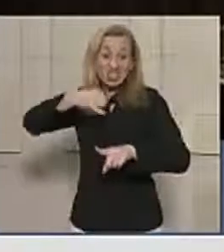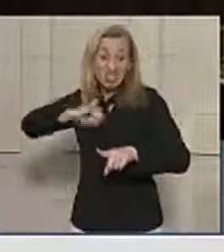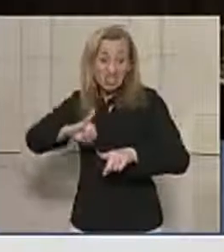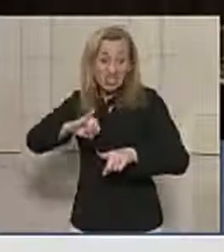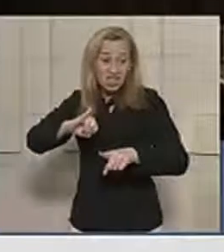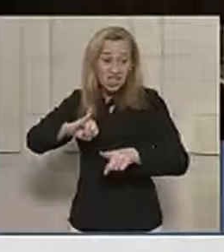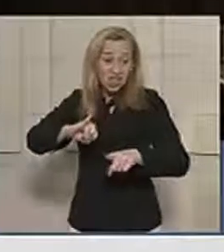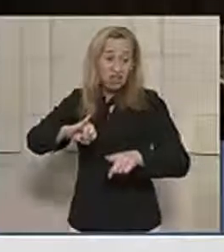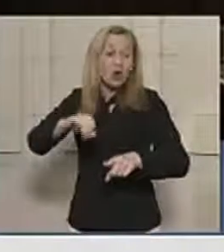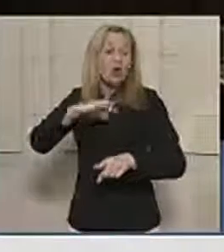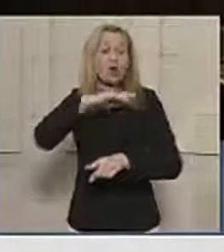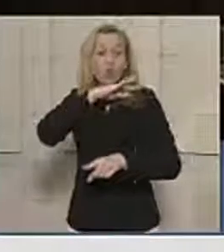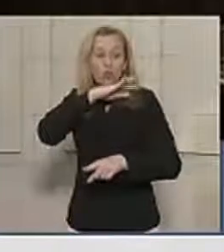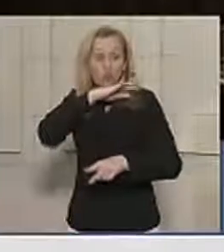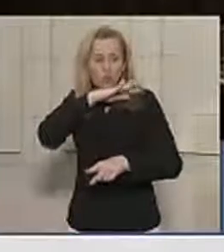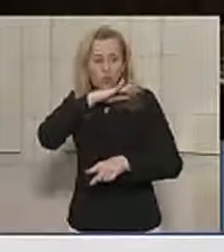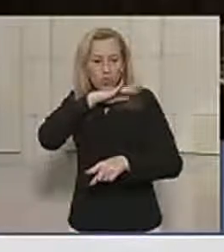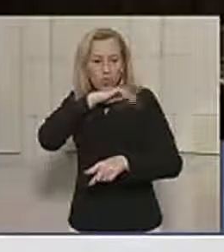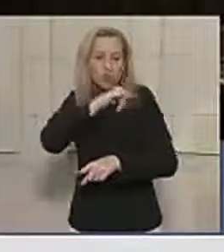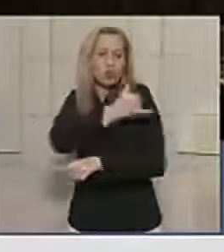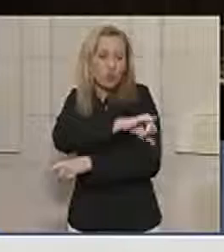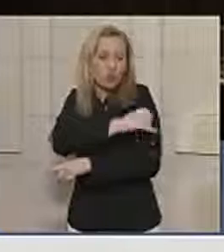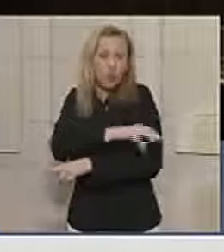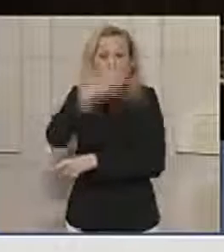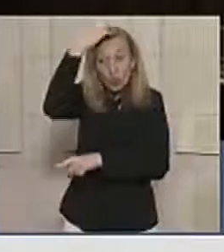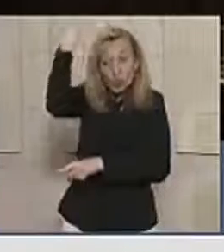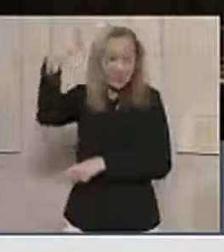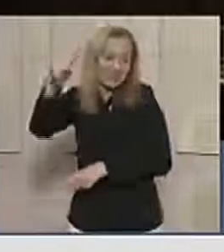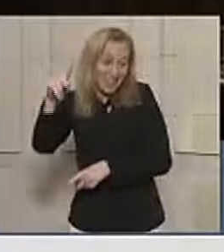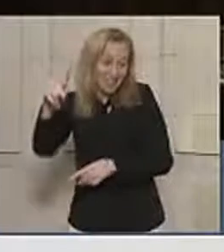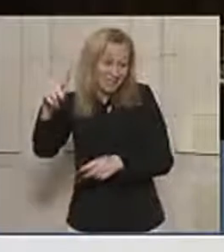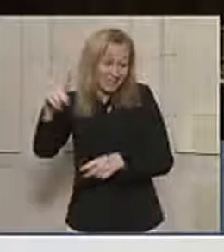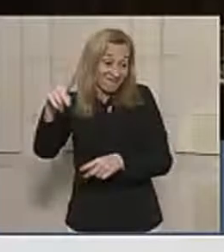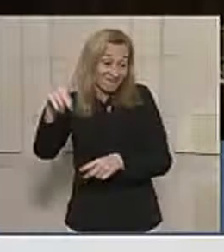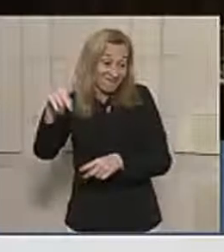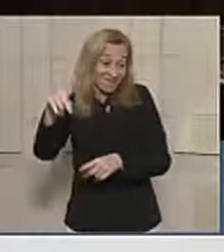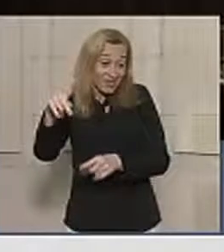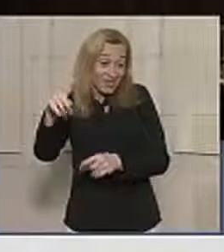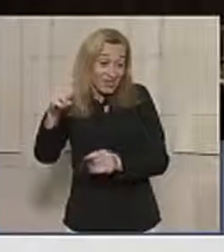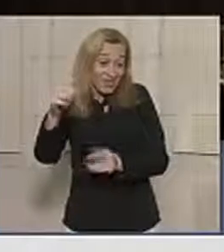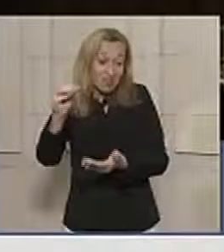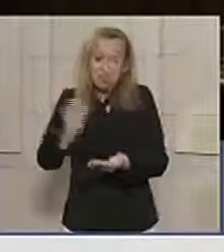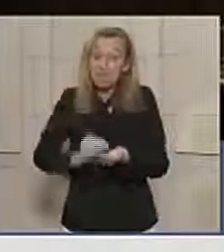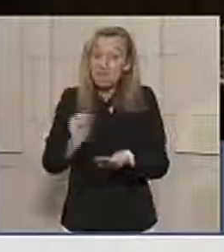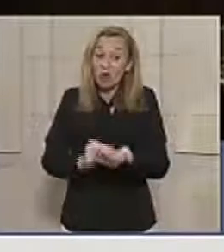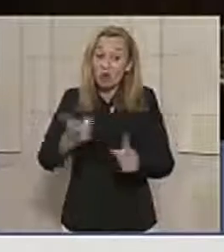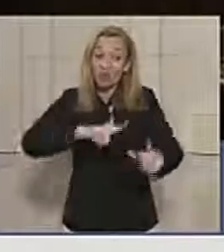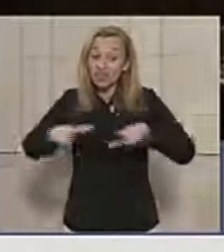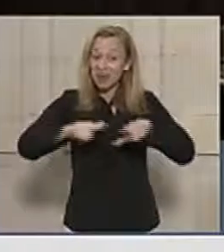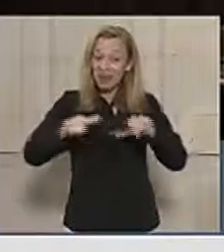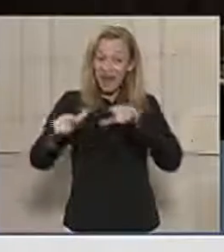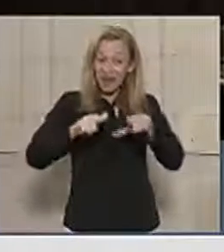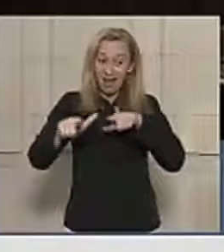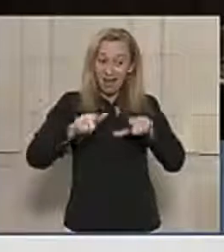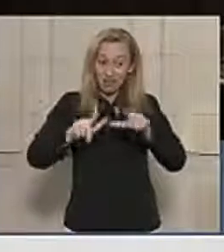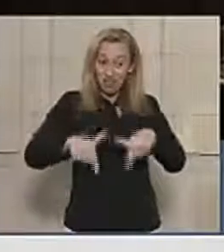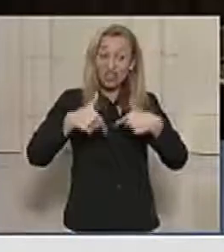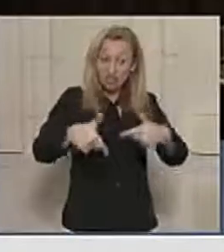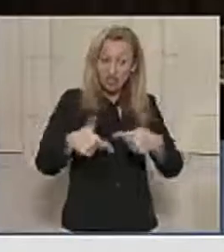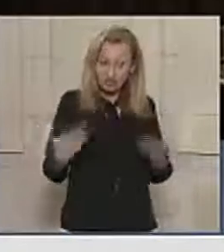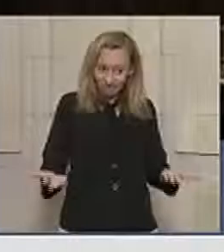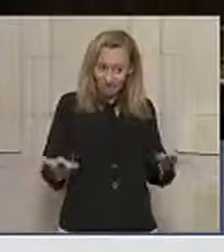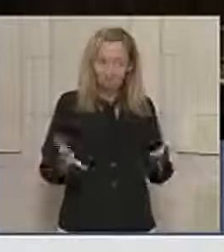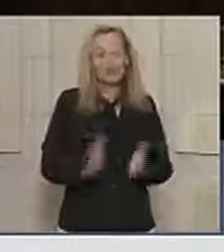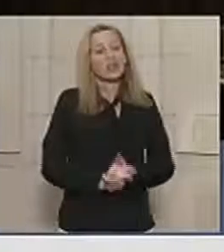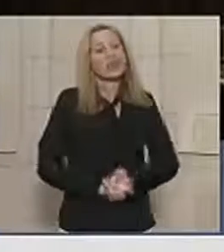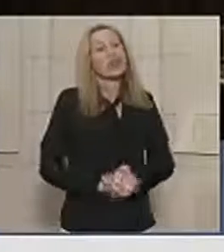das ruas do Rio de Janeiro sem o necessário atendimento na questão da limpeza urbana. E,